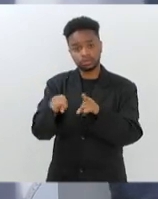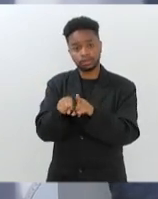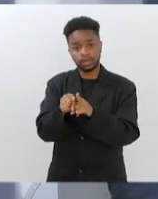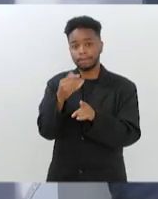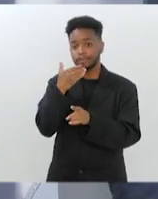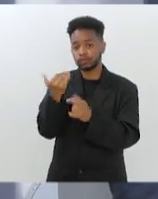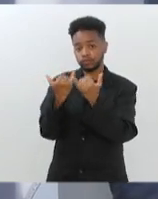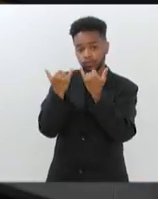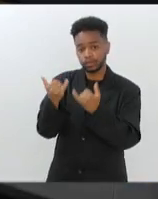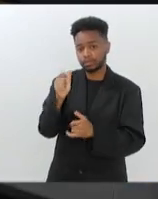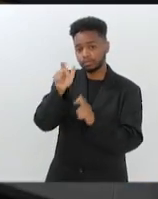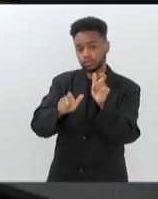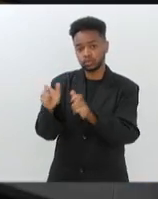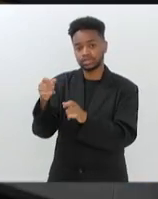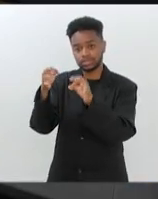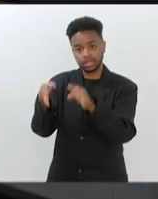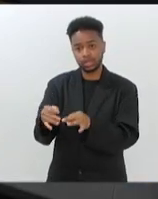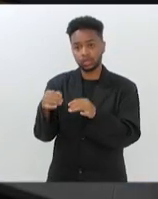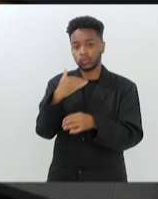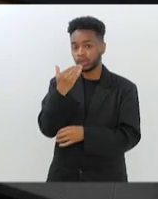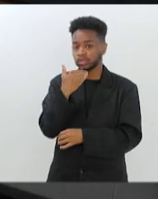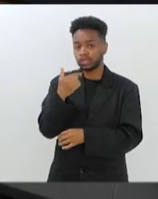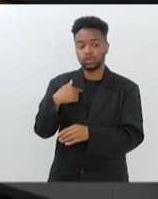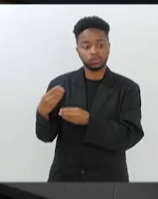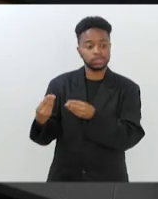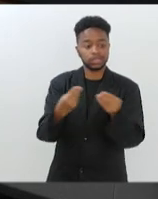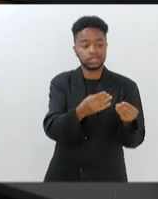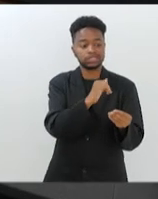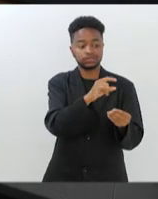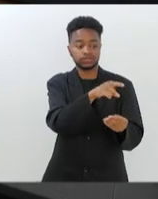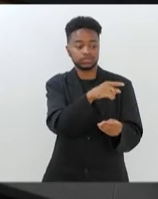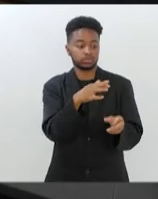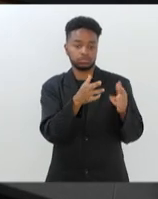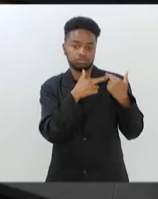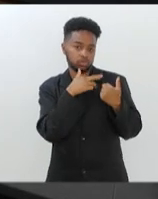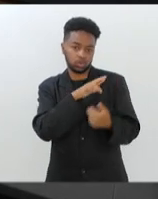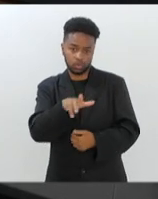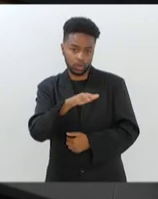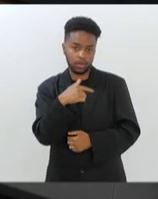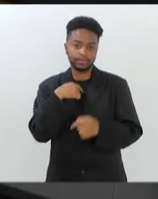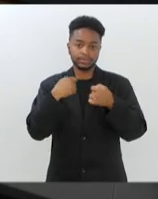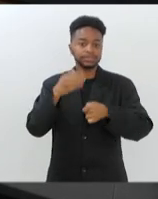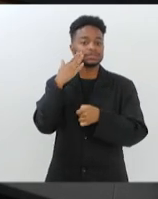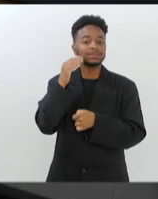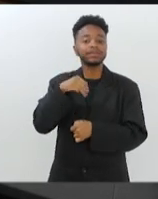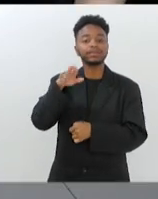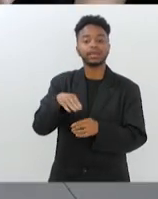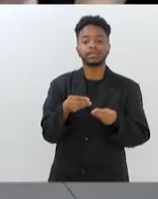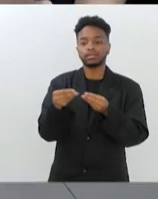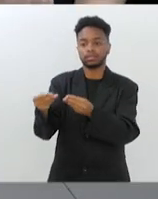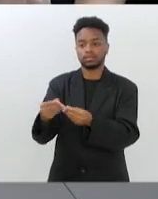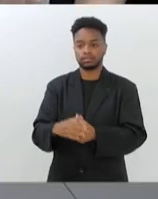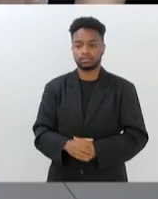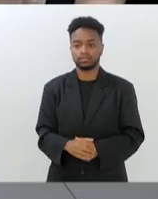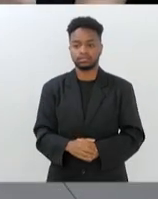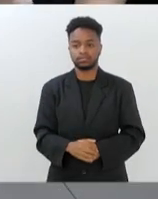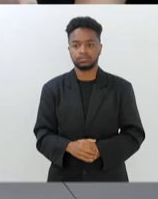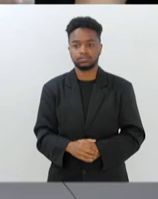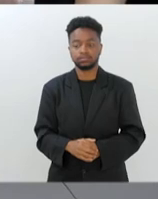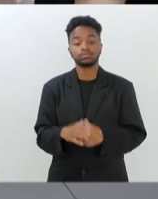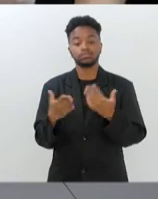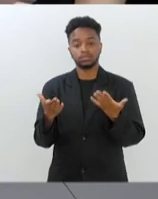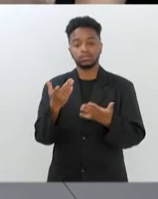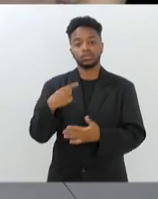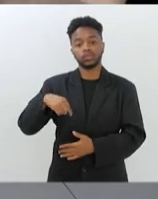informações paraas pessoas certas não adianta eu encaminhar pro o senhor se o senhor não responde por isso tem que saber para quem eu devo encaminhar mas nós eh Deputado